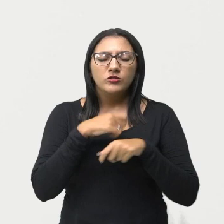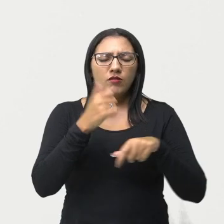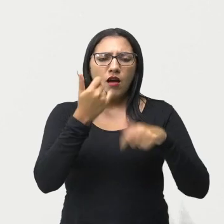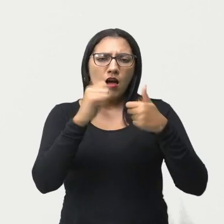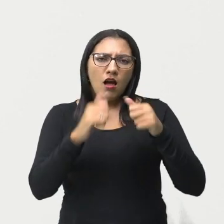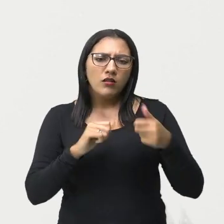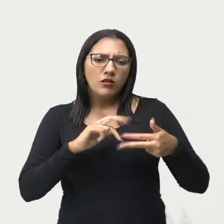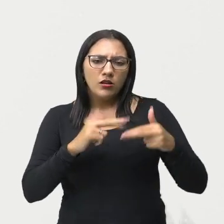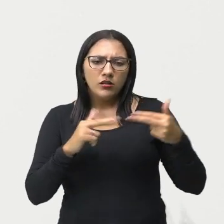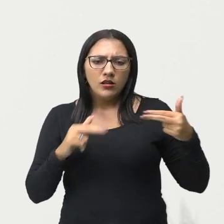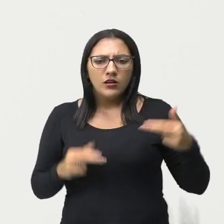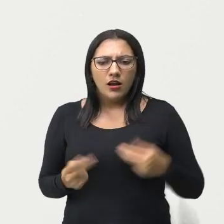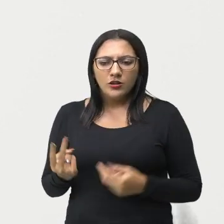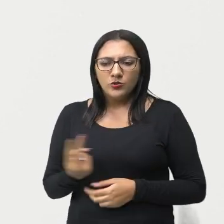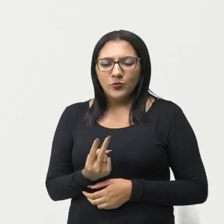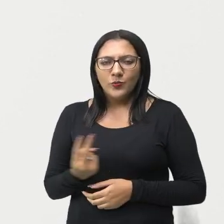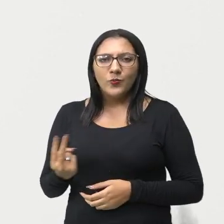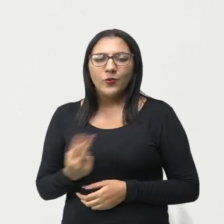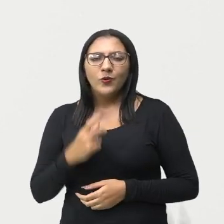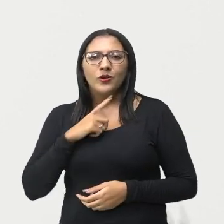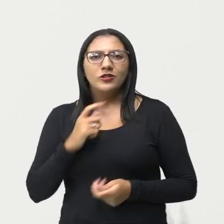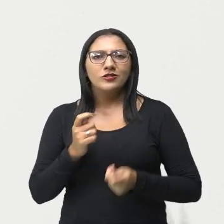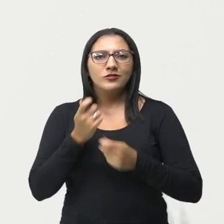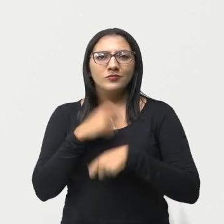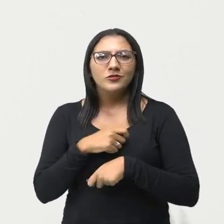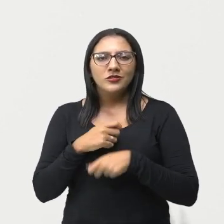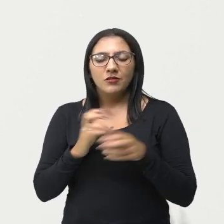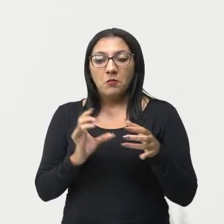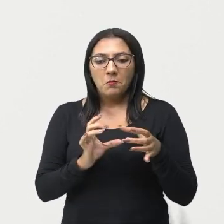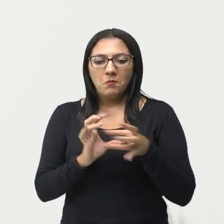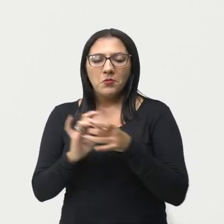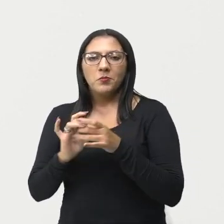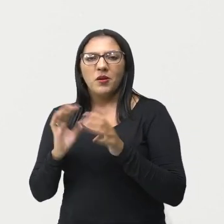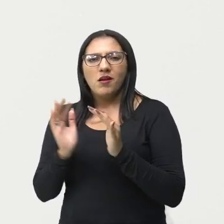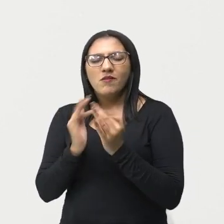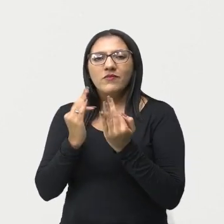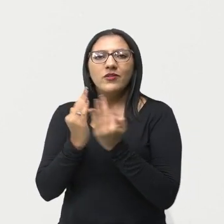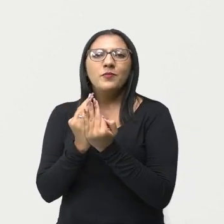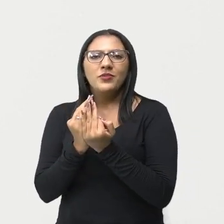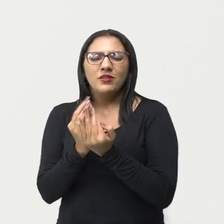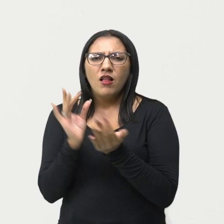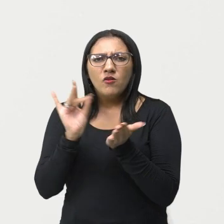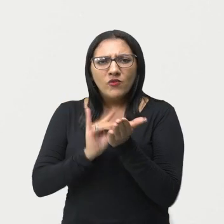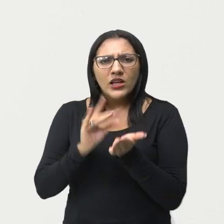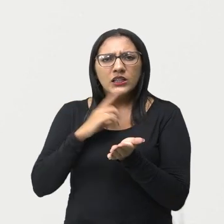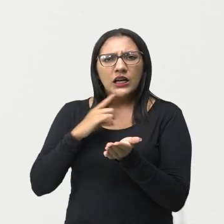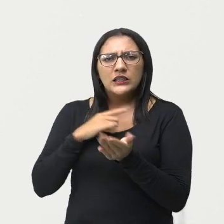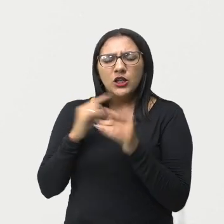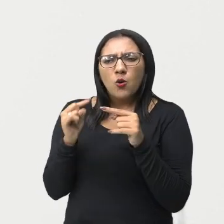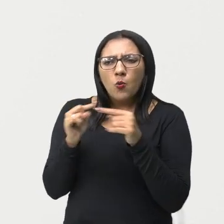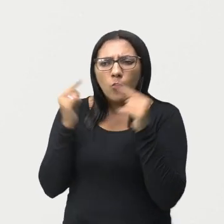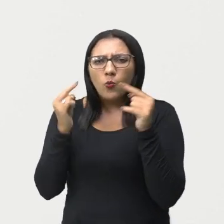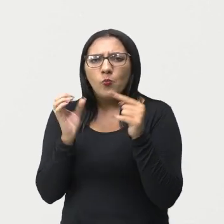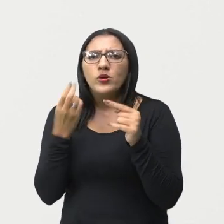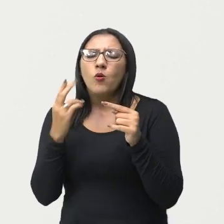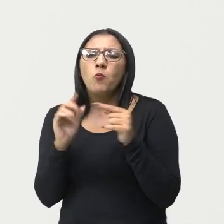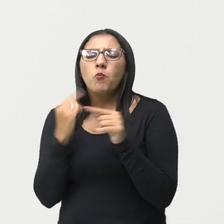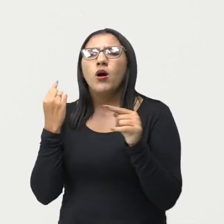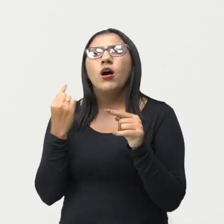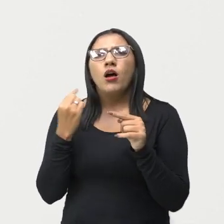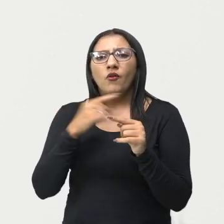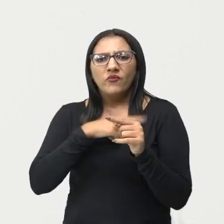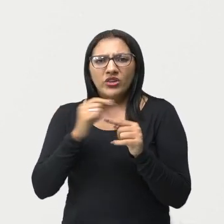desse material é possível estabelecer relações de parentesco, afirmar se a pessoa tem um parentesco ou não, se ela é filha